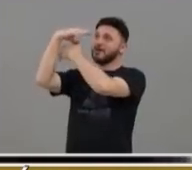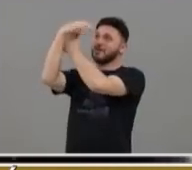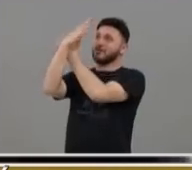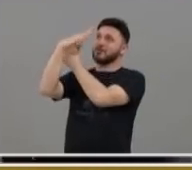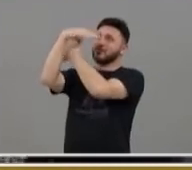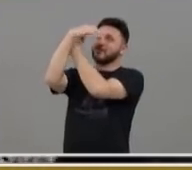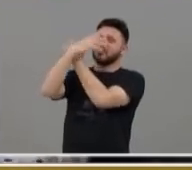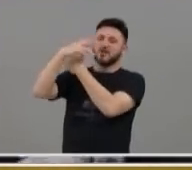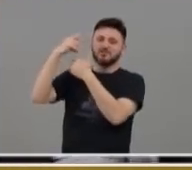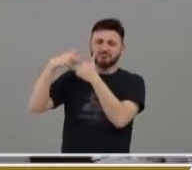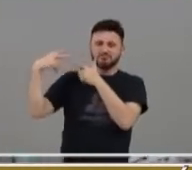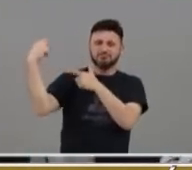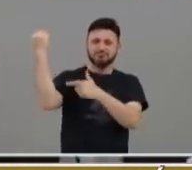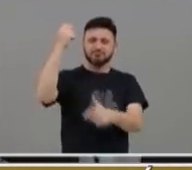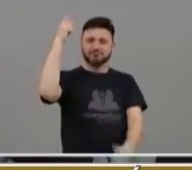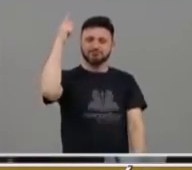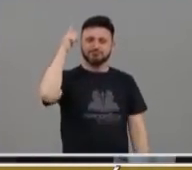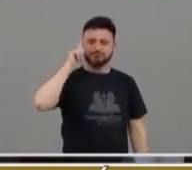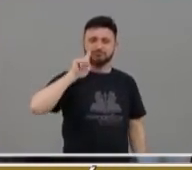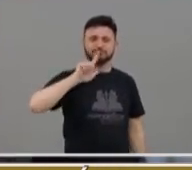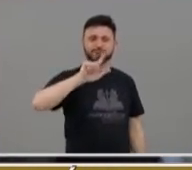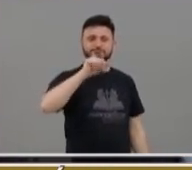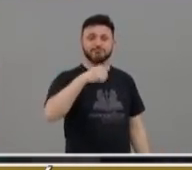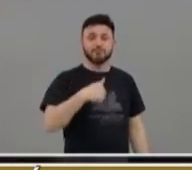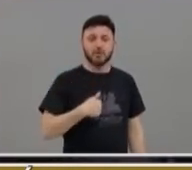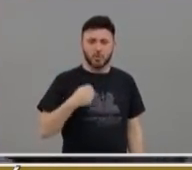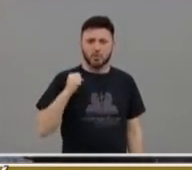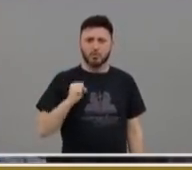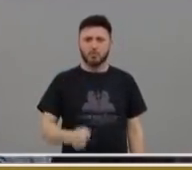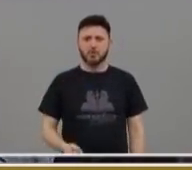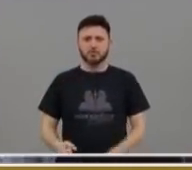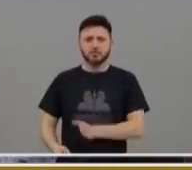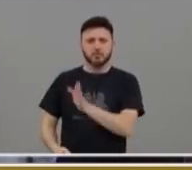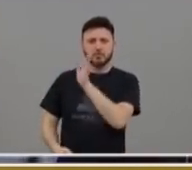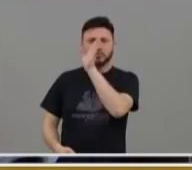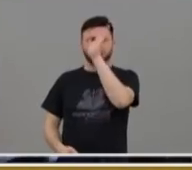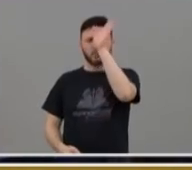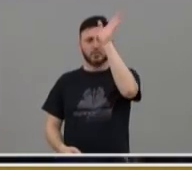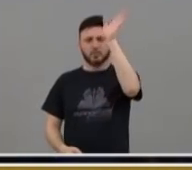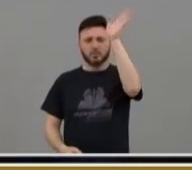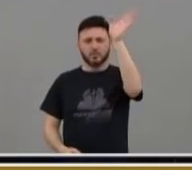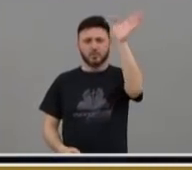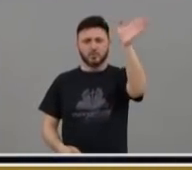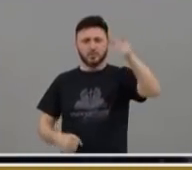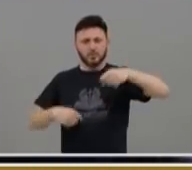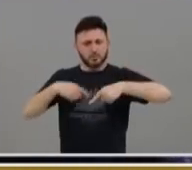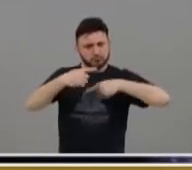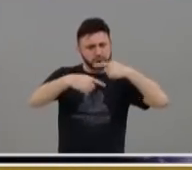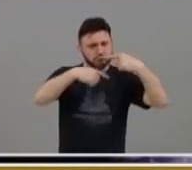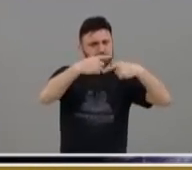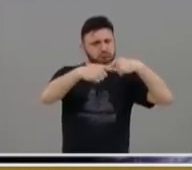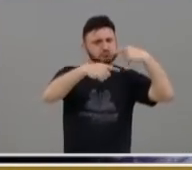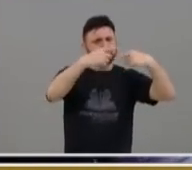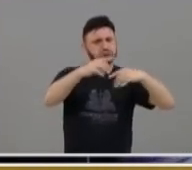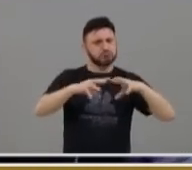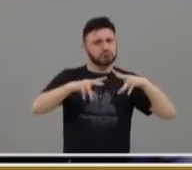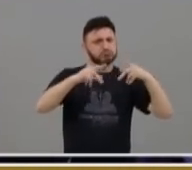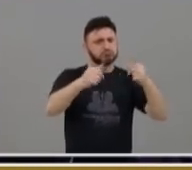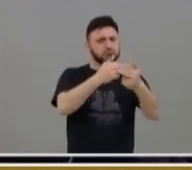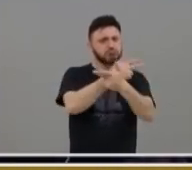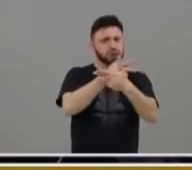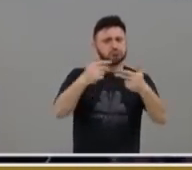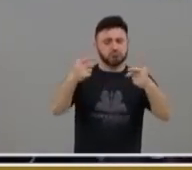voar. Eu posso ir. Eu posso ir muito além de onde